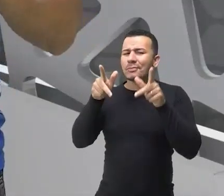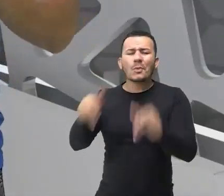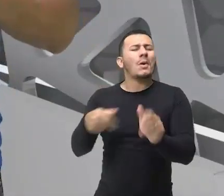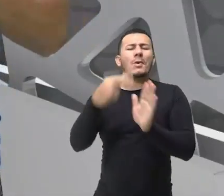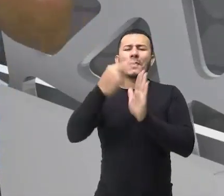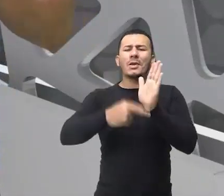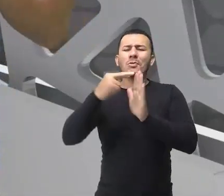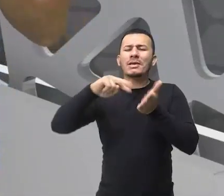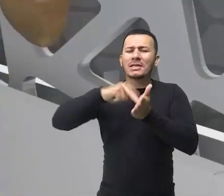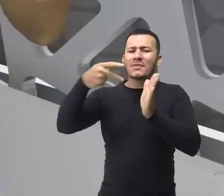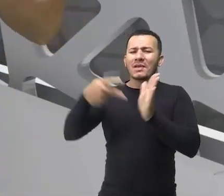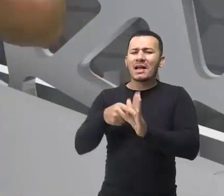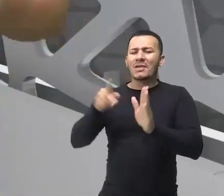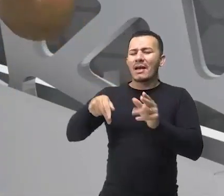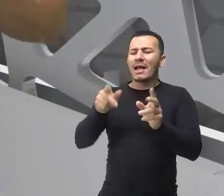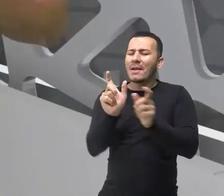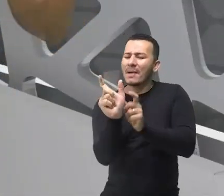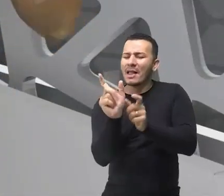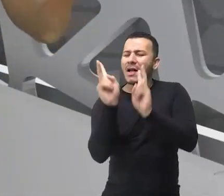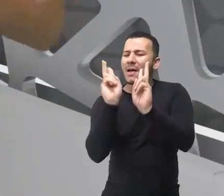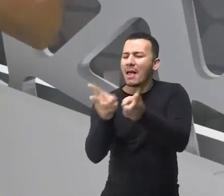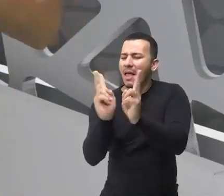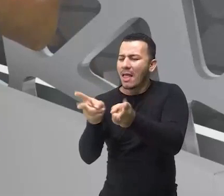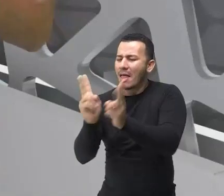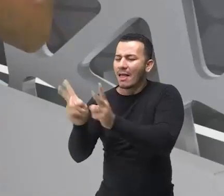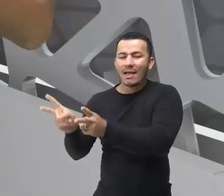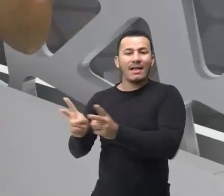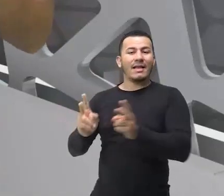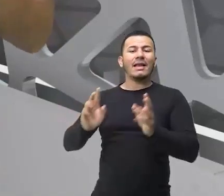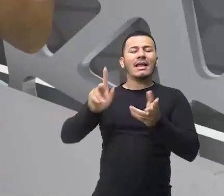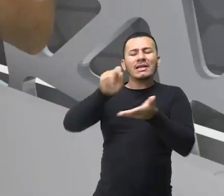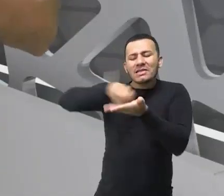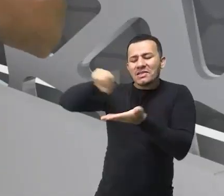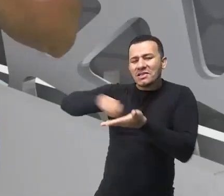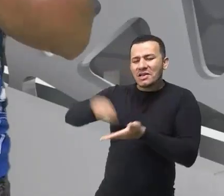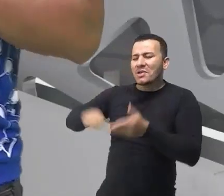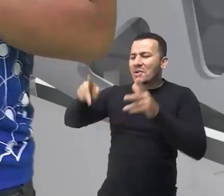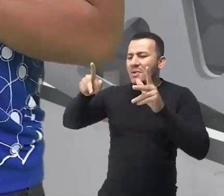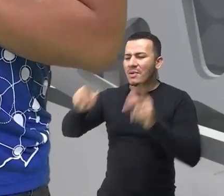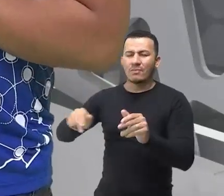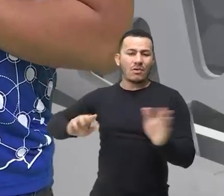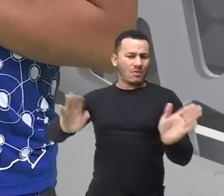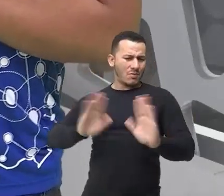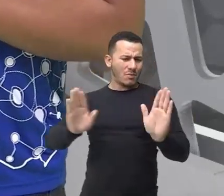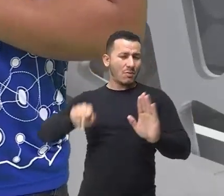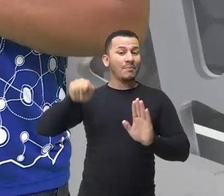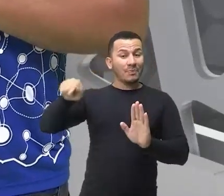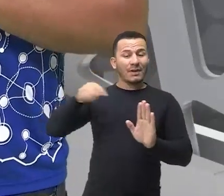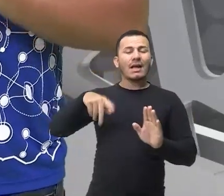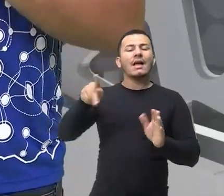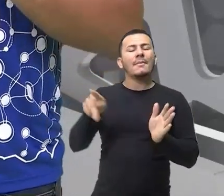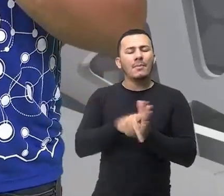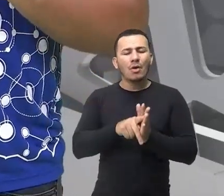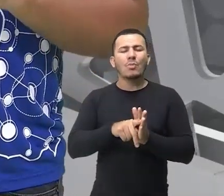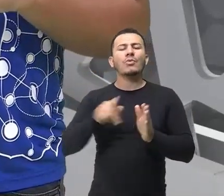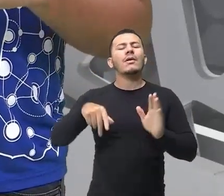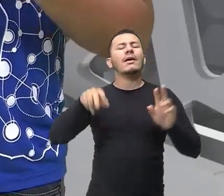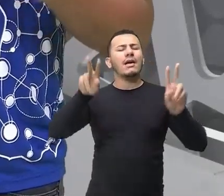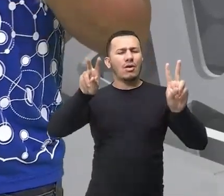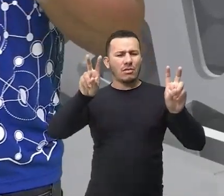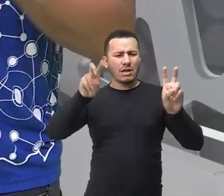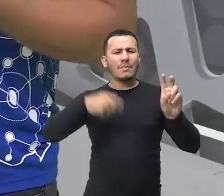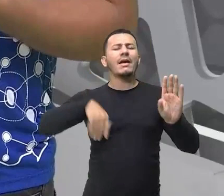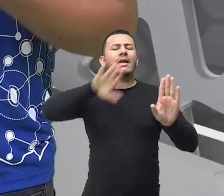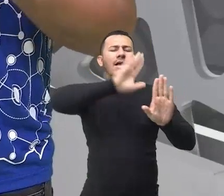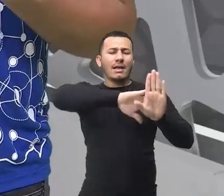com o significado da palavra, aquele significado escrito lá em dicionário. Perceba que aqui a gente vai ter uma interpretação que ela